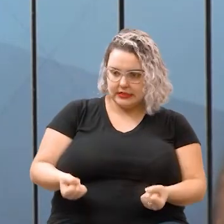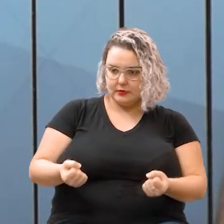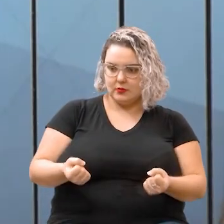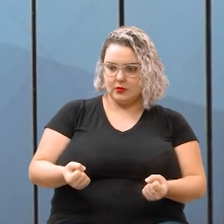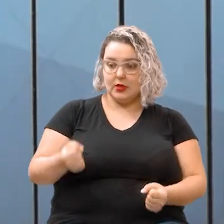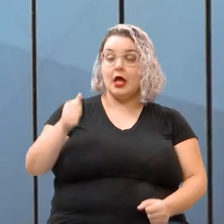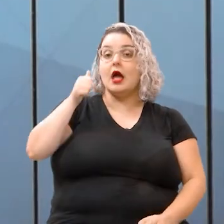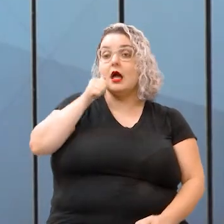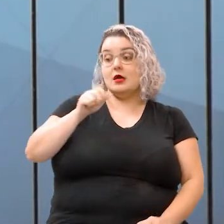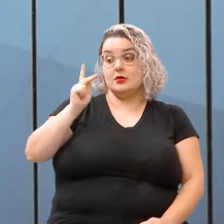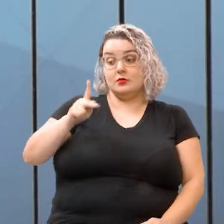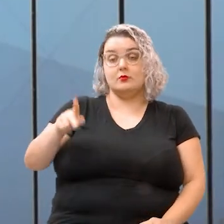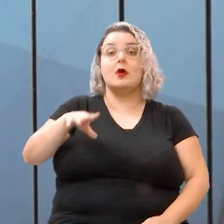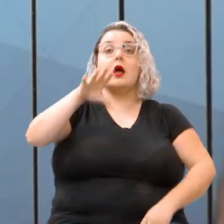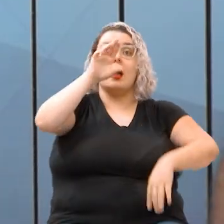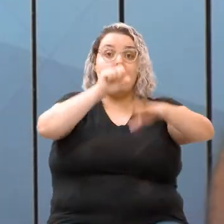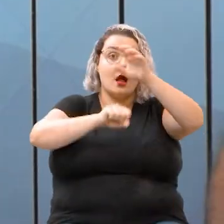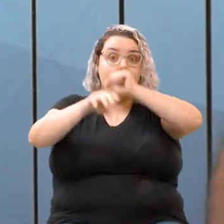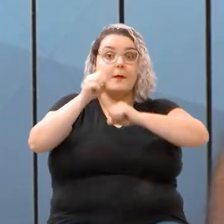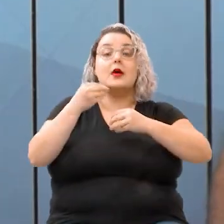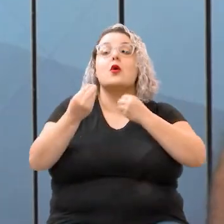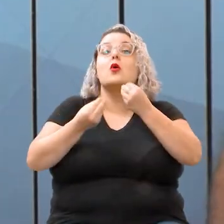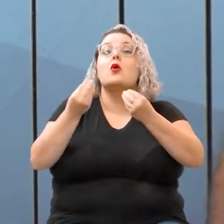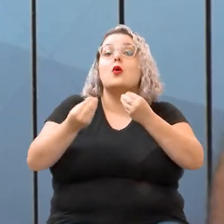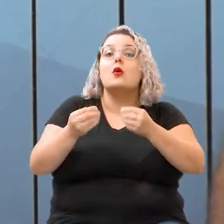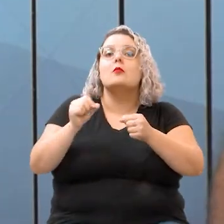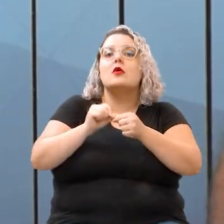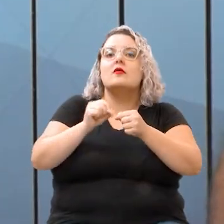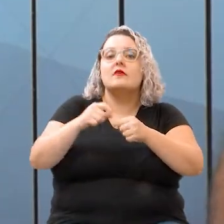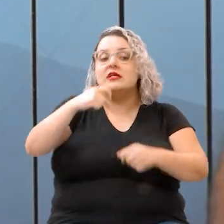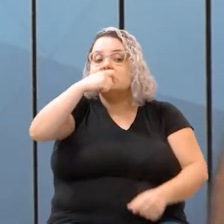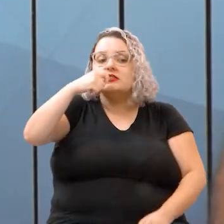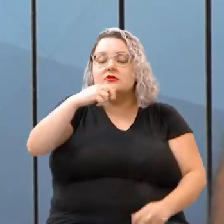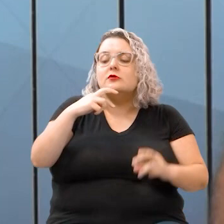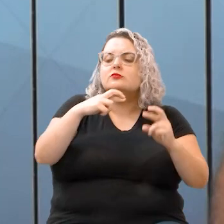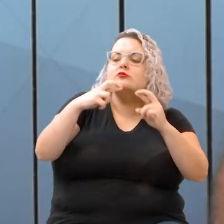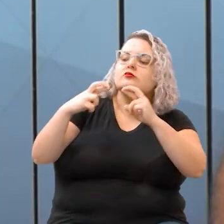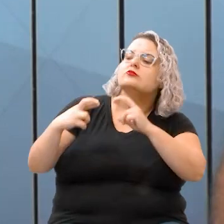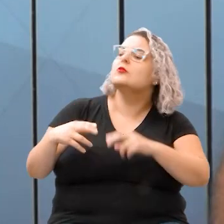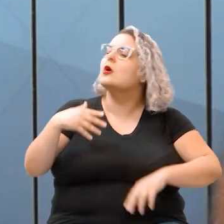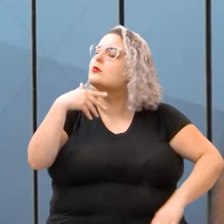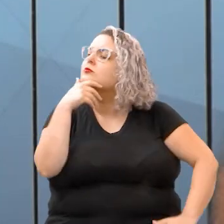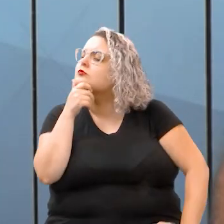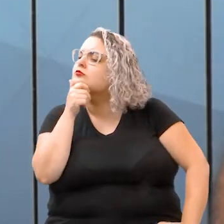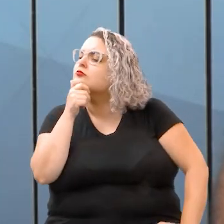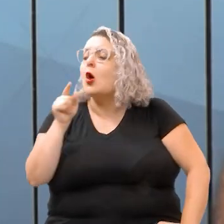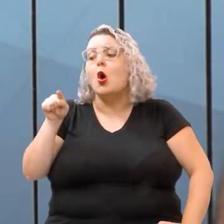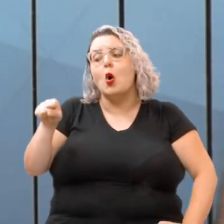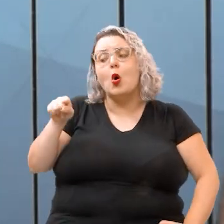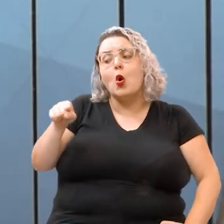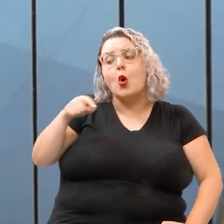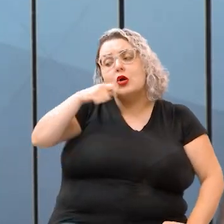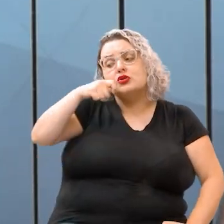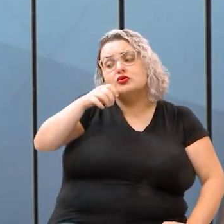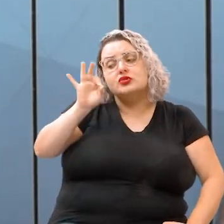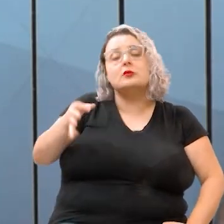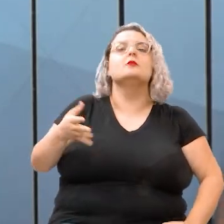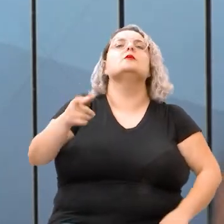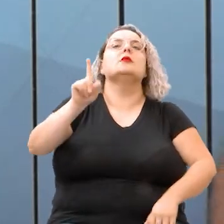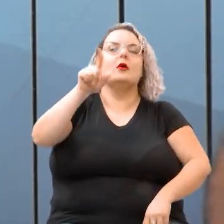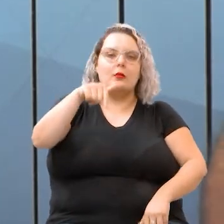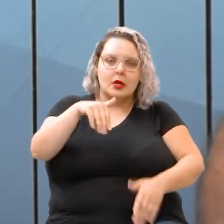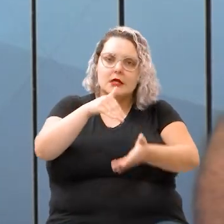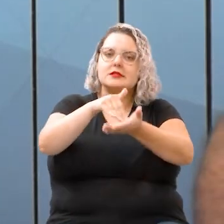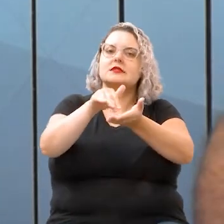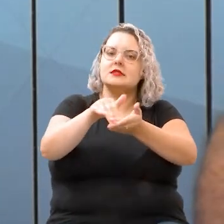As professoras aprendem como faz a escovação supervisionada, então é um trabalho intersetorial também, junto com a Secretaria de Educação.